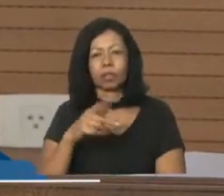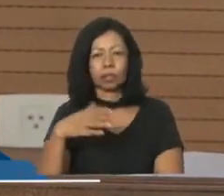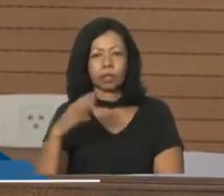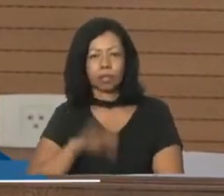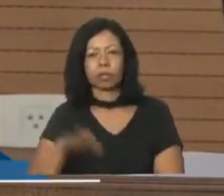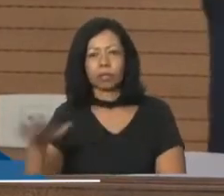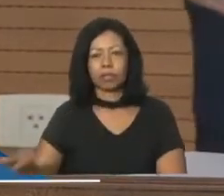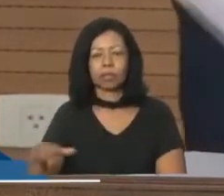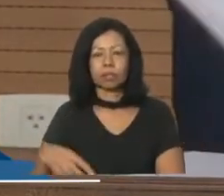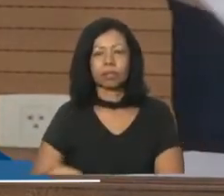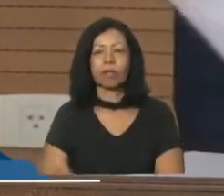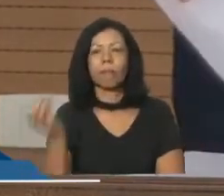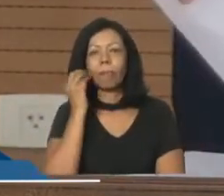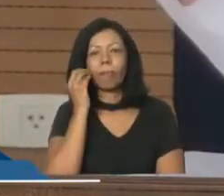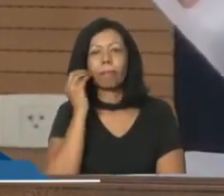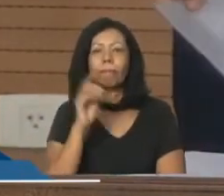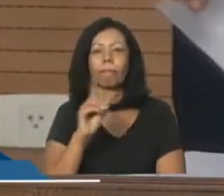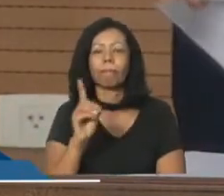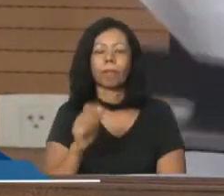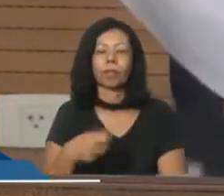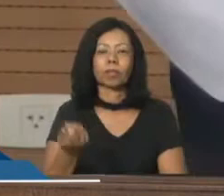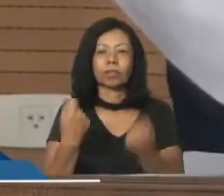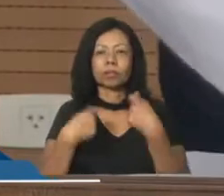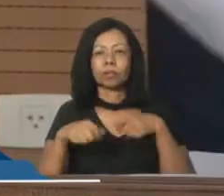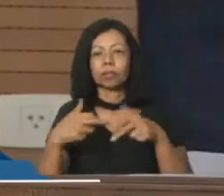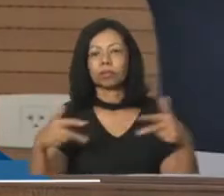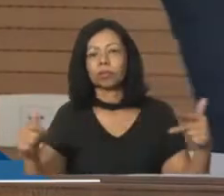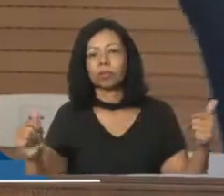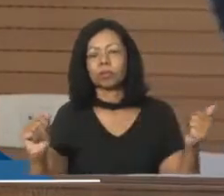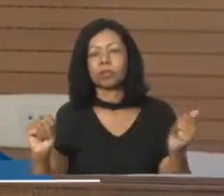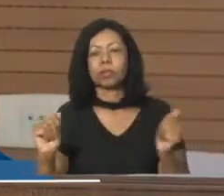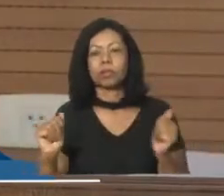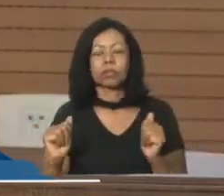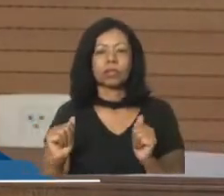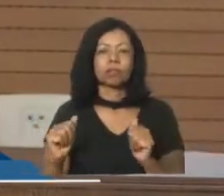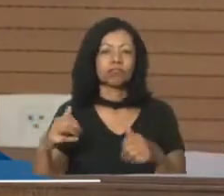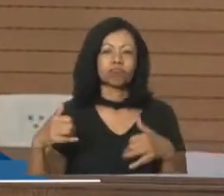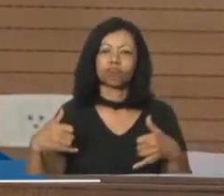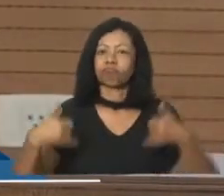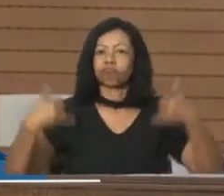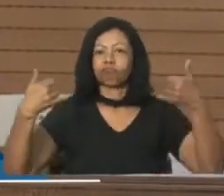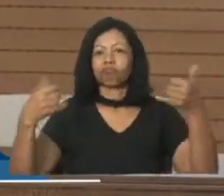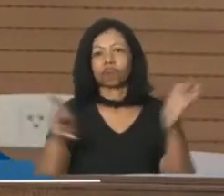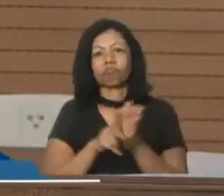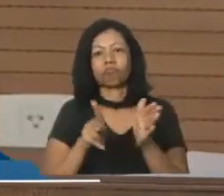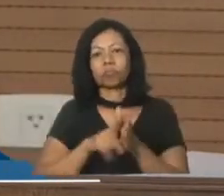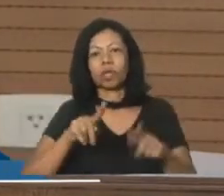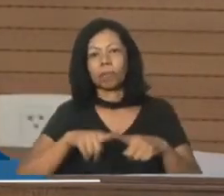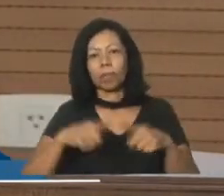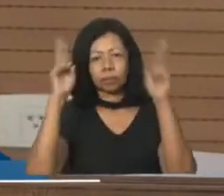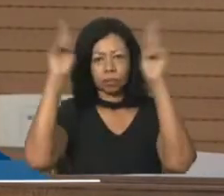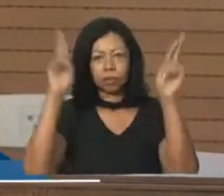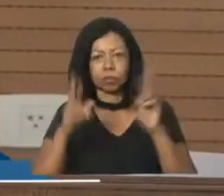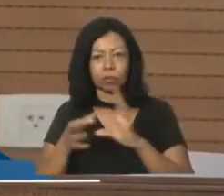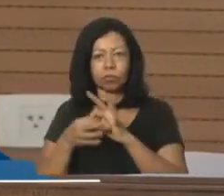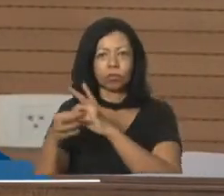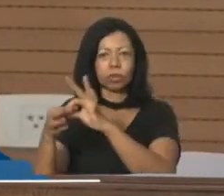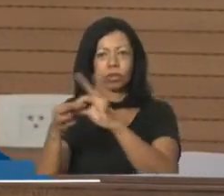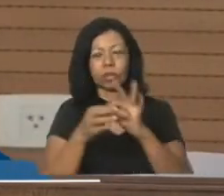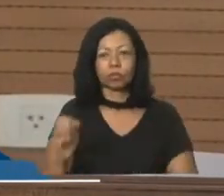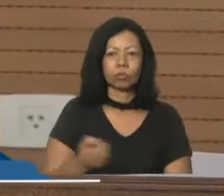crianças, provando não só de prêmios e vaidade própria, mas de respeito, união dos